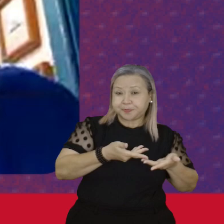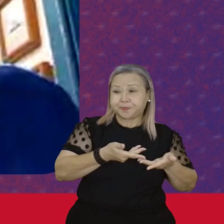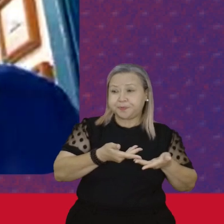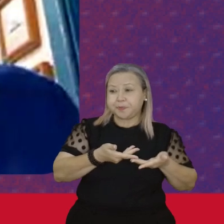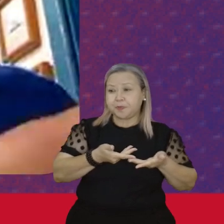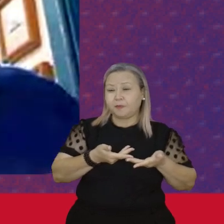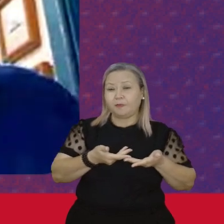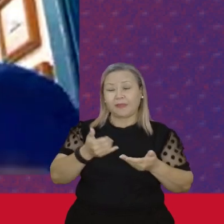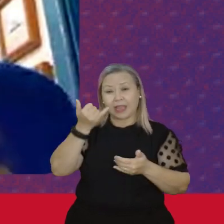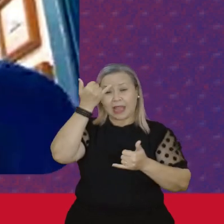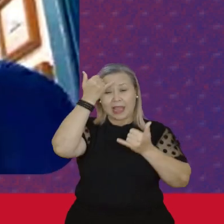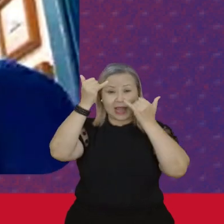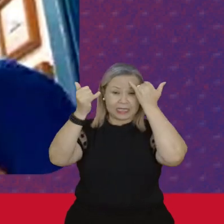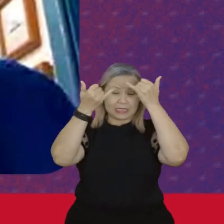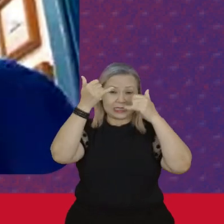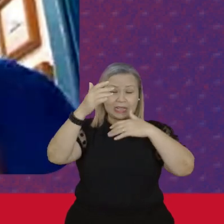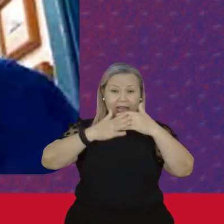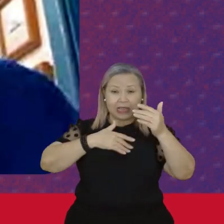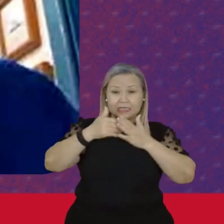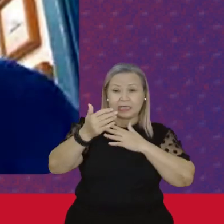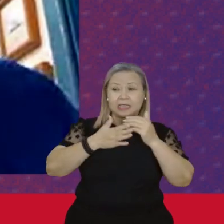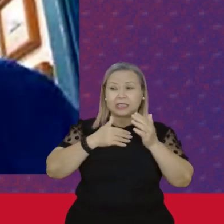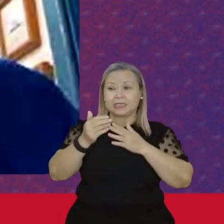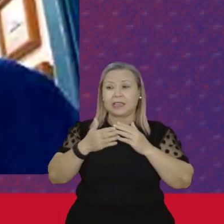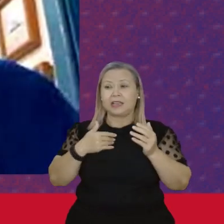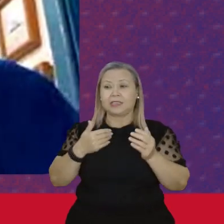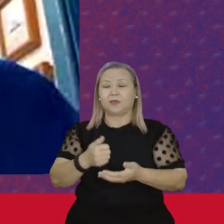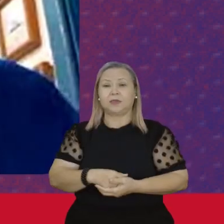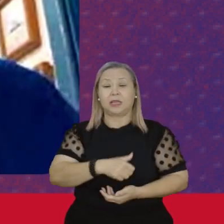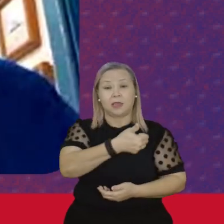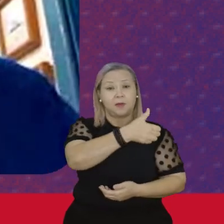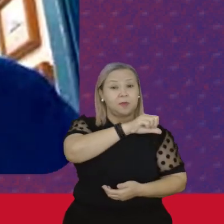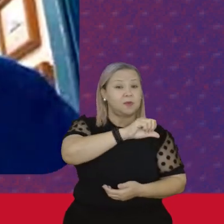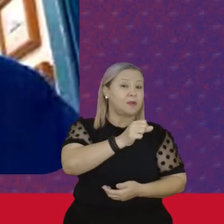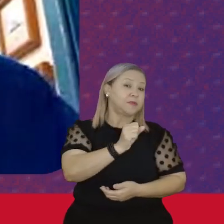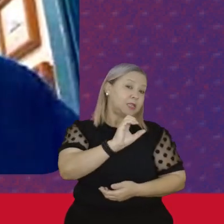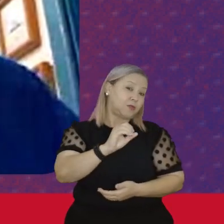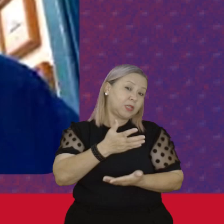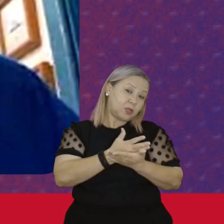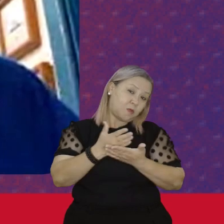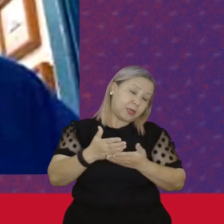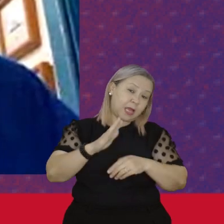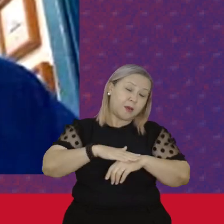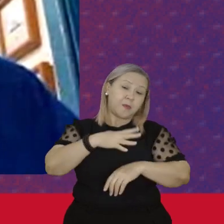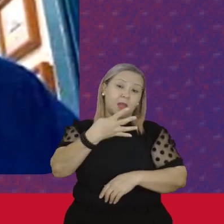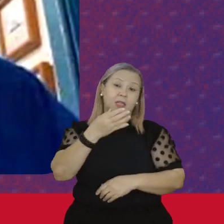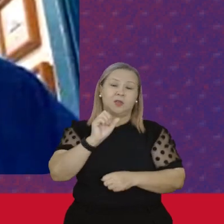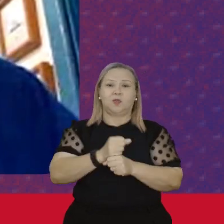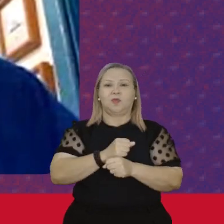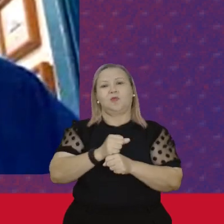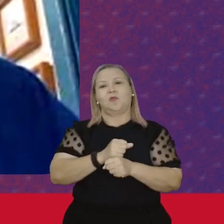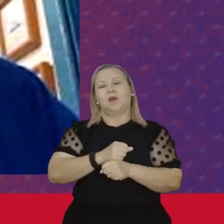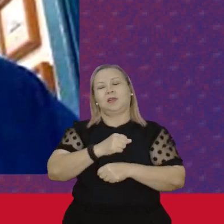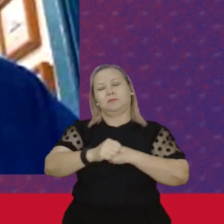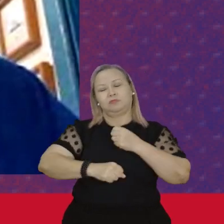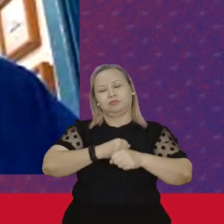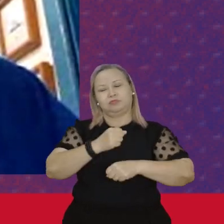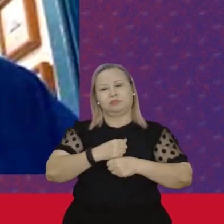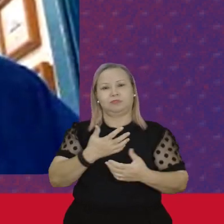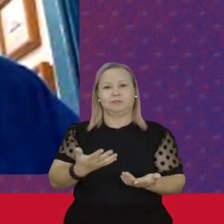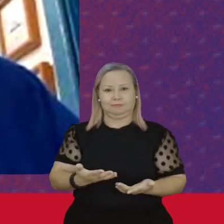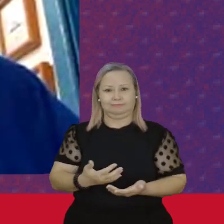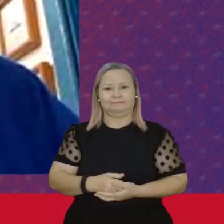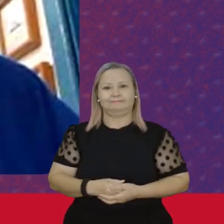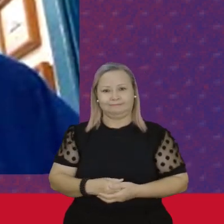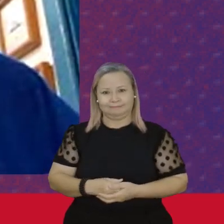essas ideias, essas ações lá em 1980, né, que são mais de 40 anos, né, nós podemos falar em 42